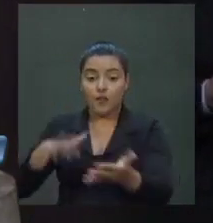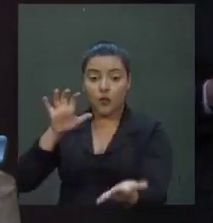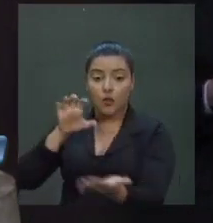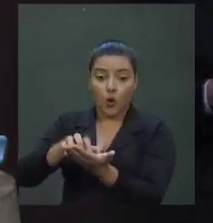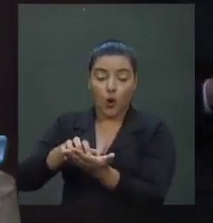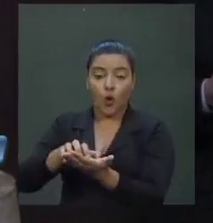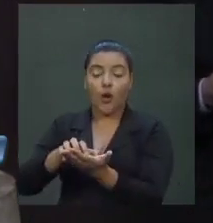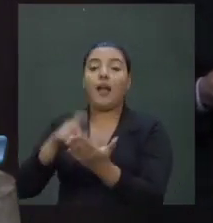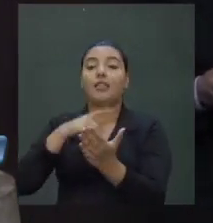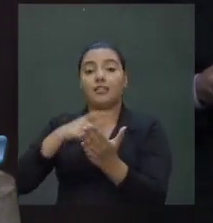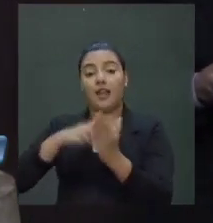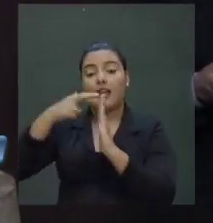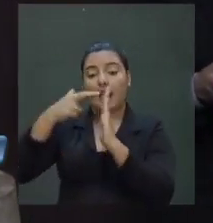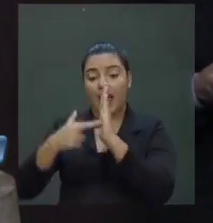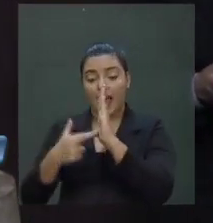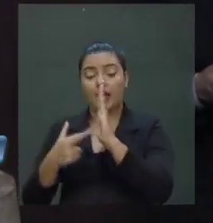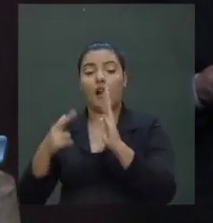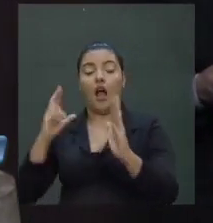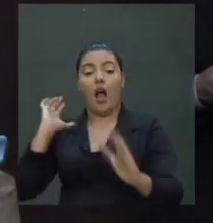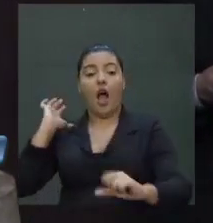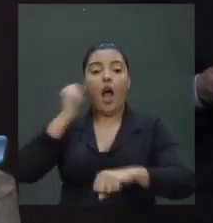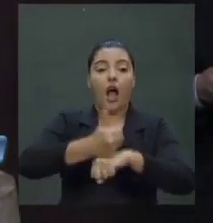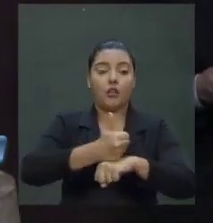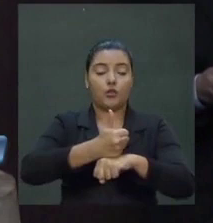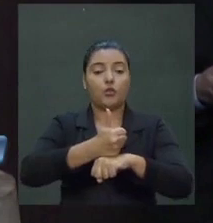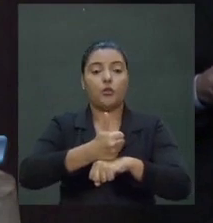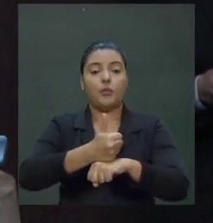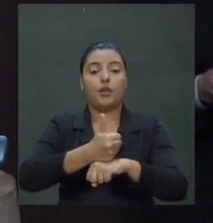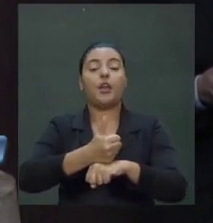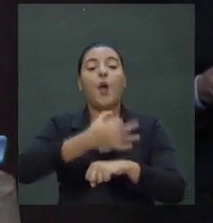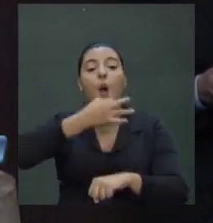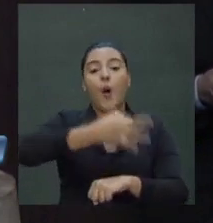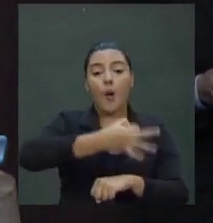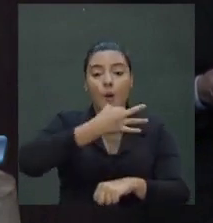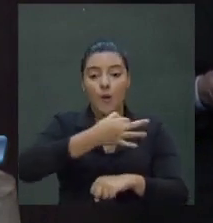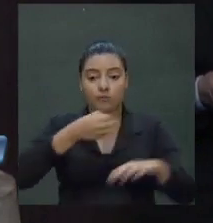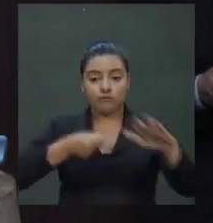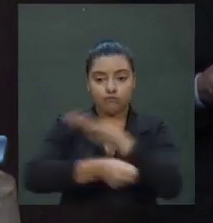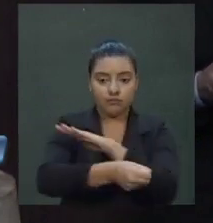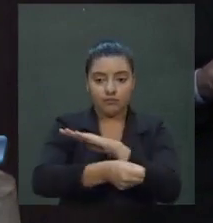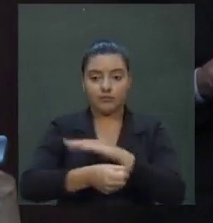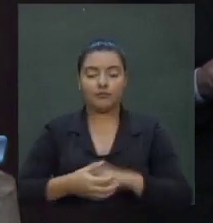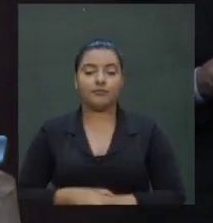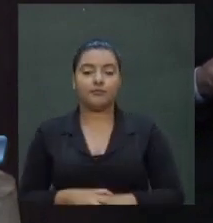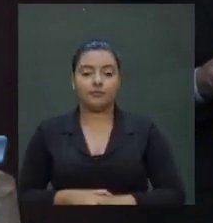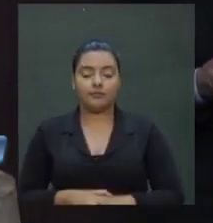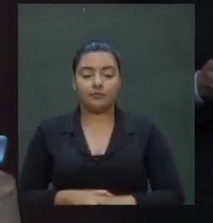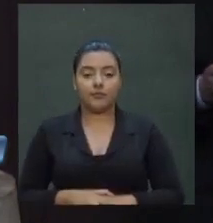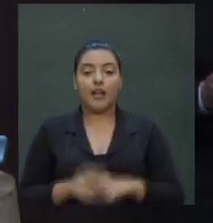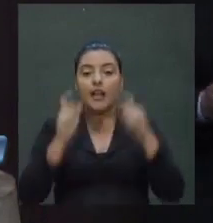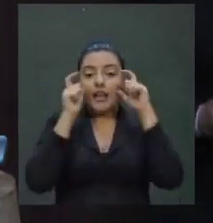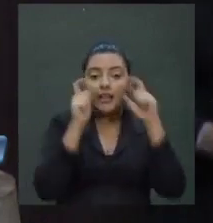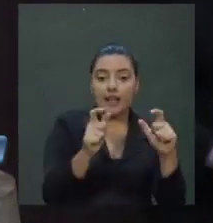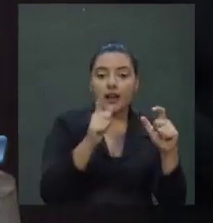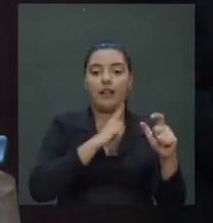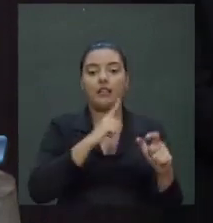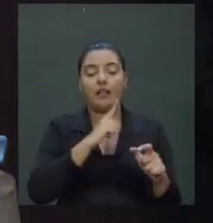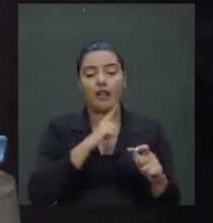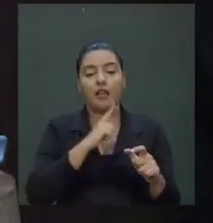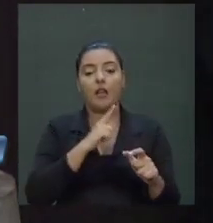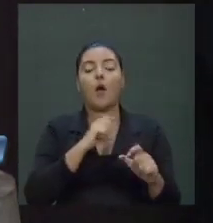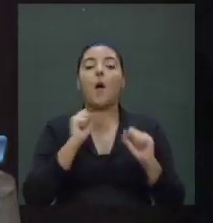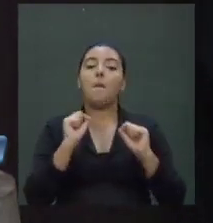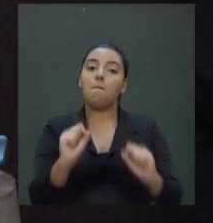efetivo que preenche os requisitos legais para assumir o cargo de provimento em comissão vago ou servidor efetivo interessado em assumi-lo,